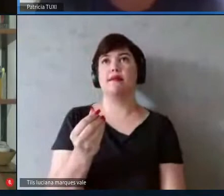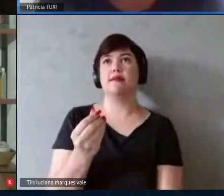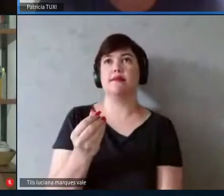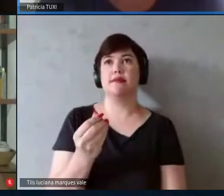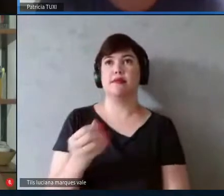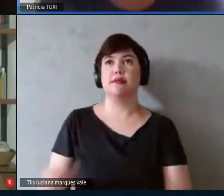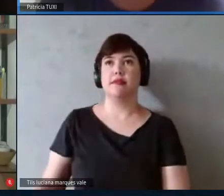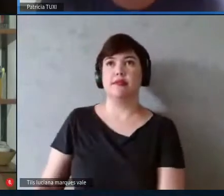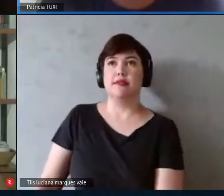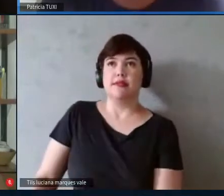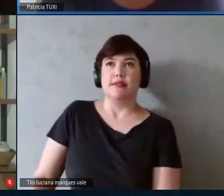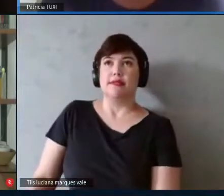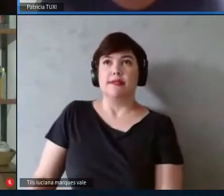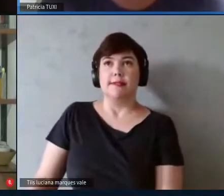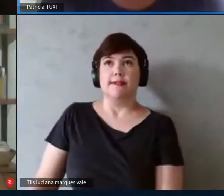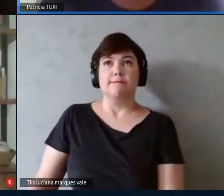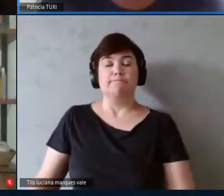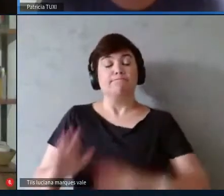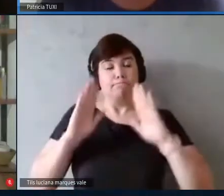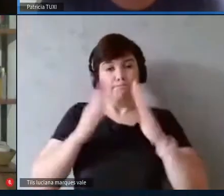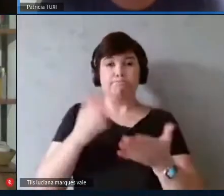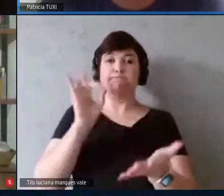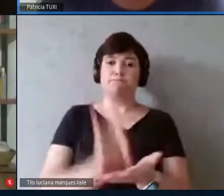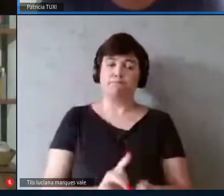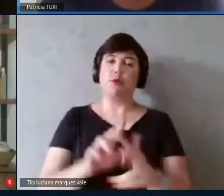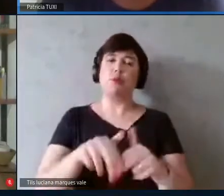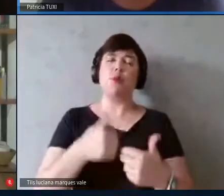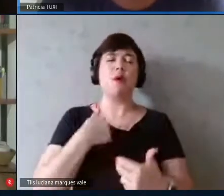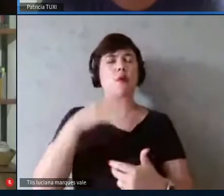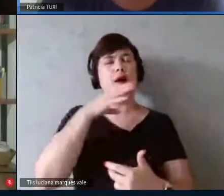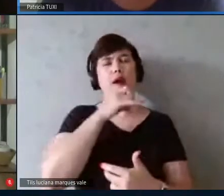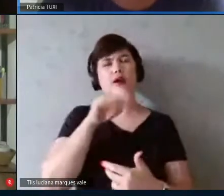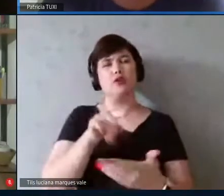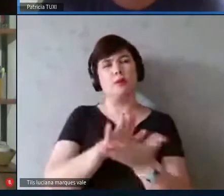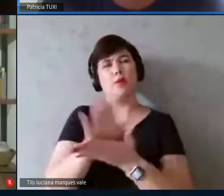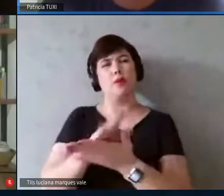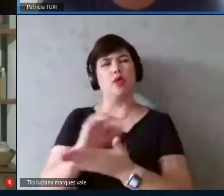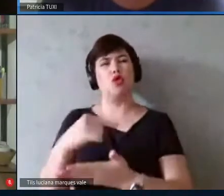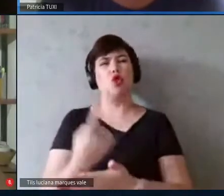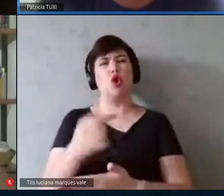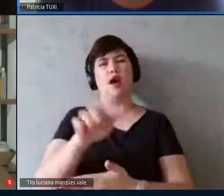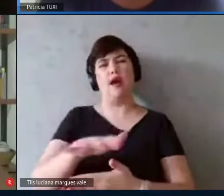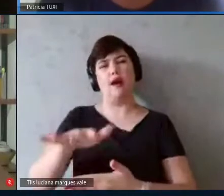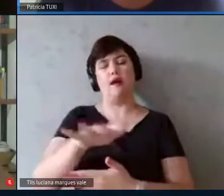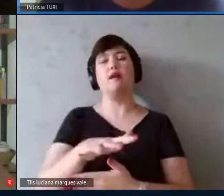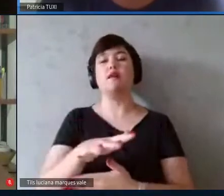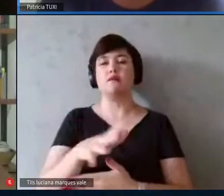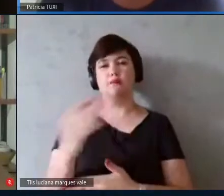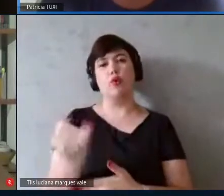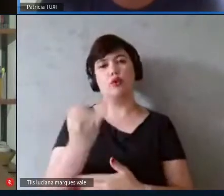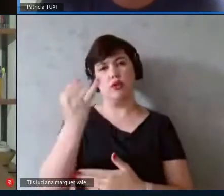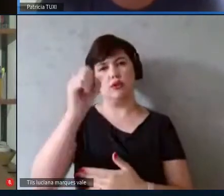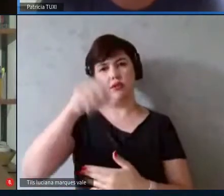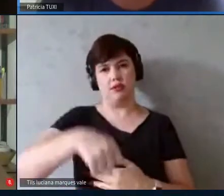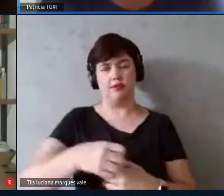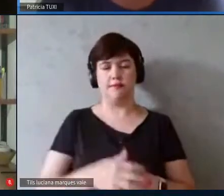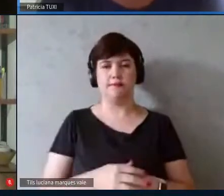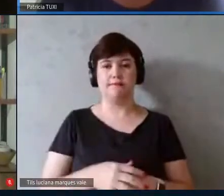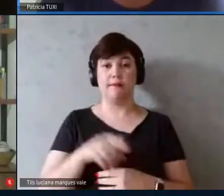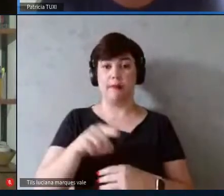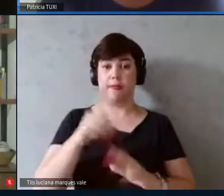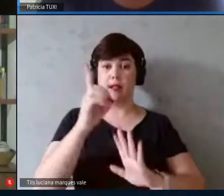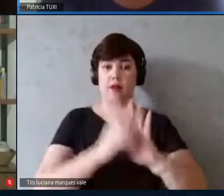profundo, mais fundo. Então, eu acho que as publicações da nossa área, elas são sempre muito bem-vindas. E uma